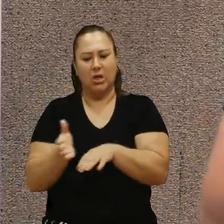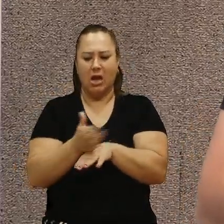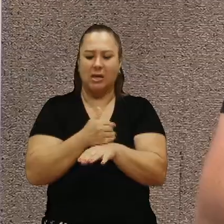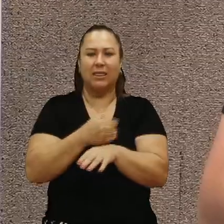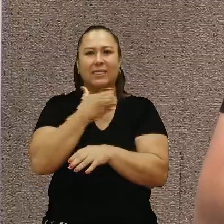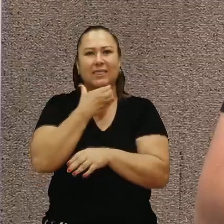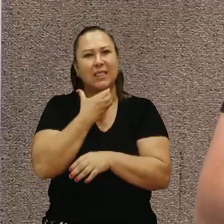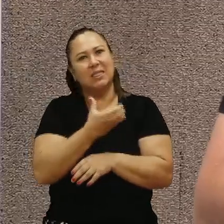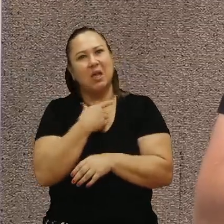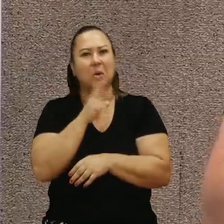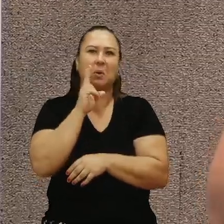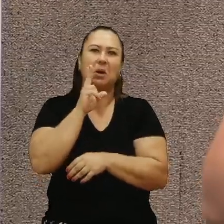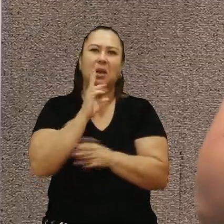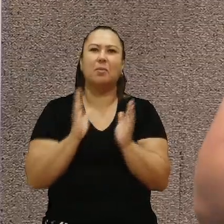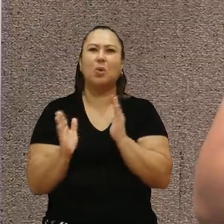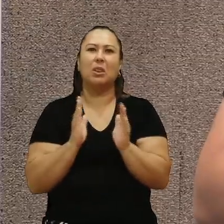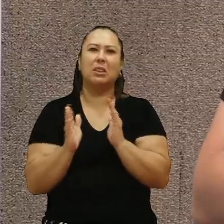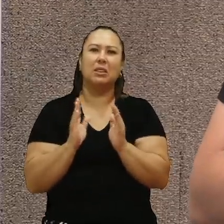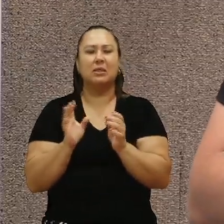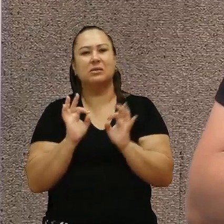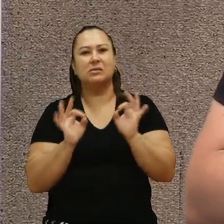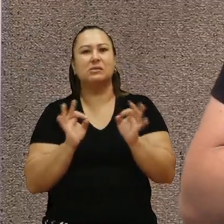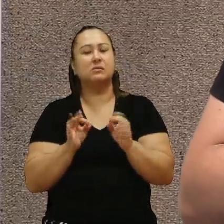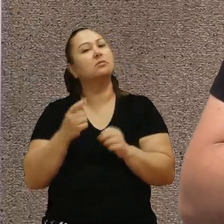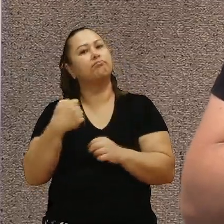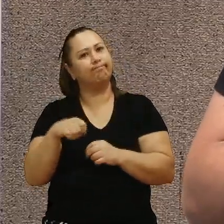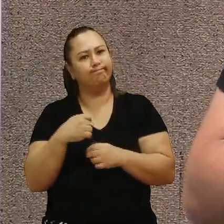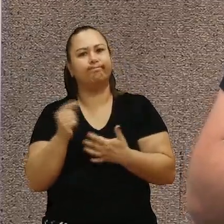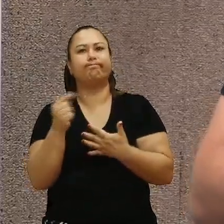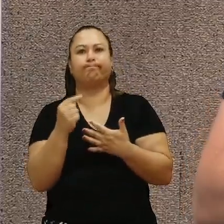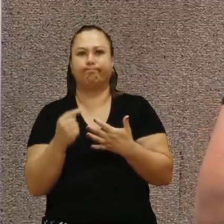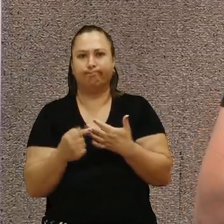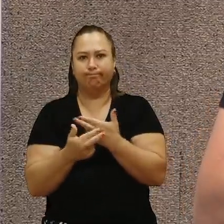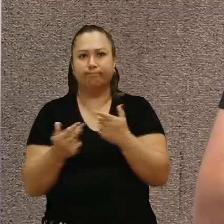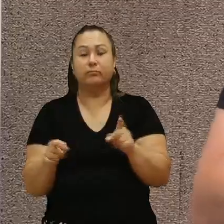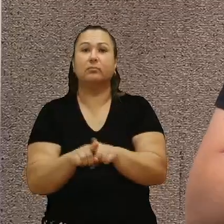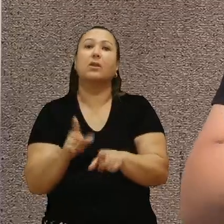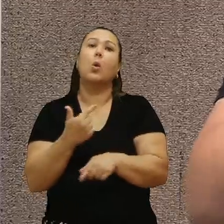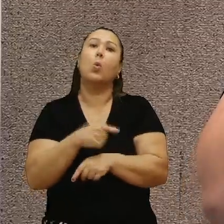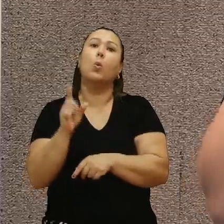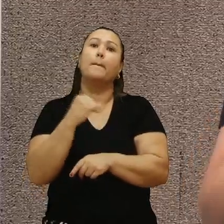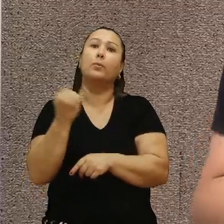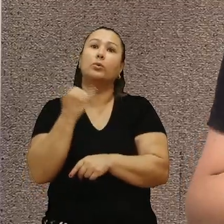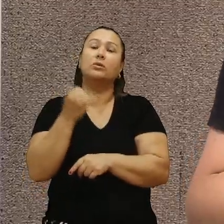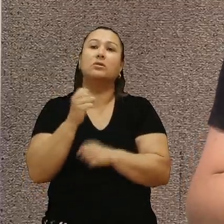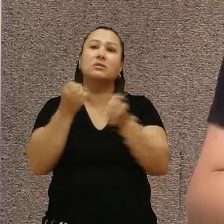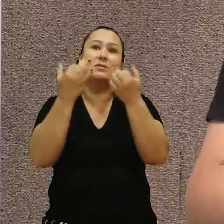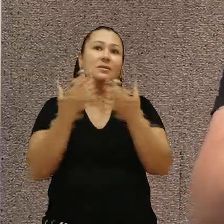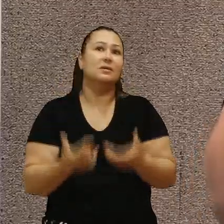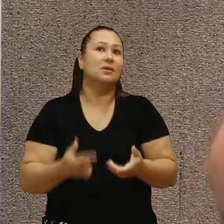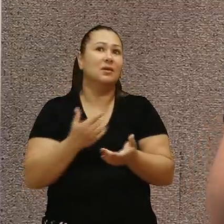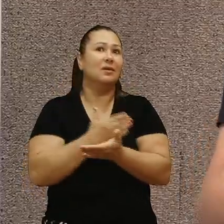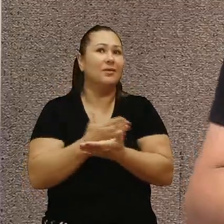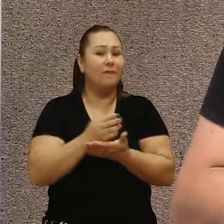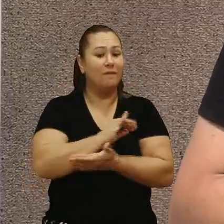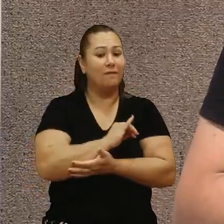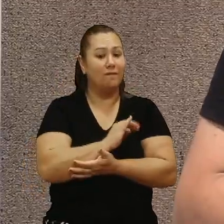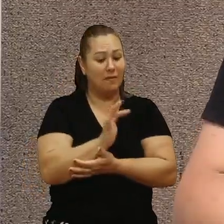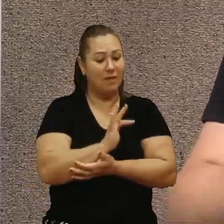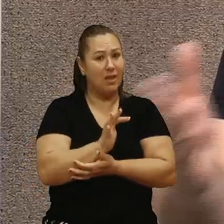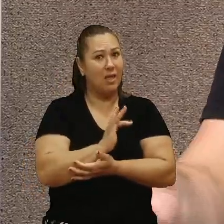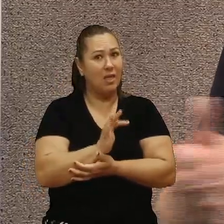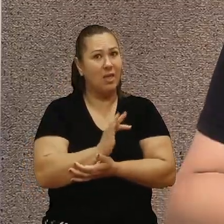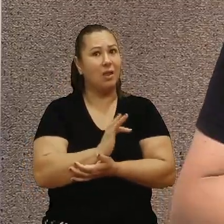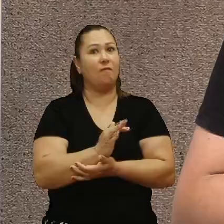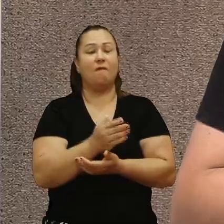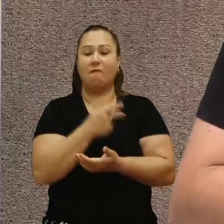Natal, não me lembro exatamente a data. Então a gente tem que pontuar essas questões. E também um ponto importante que eu trago aqui desde o início do ano, desde fevereiro eu tenho falado disso, eu